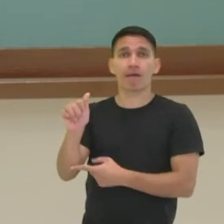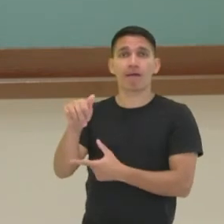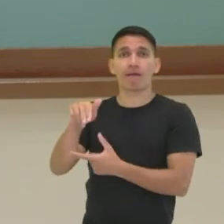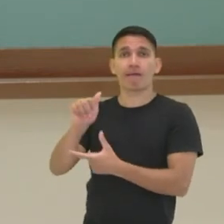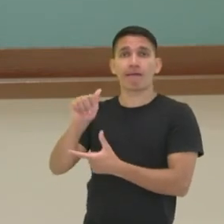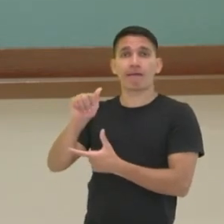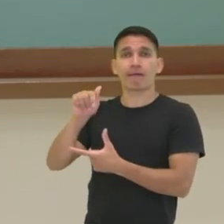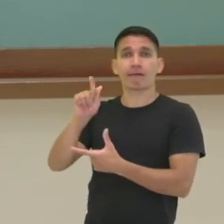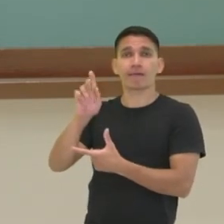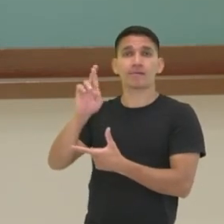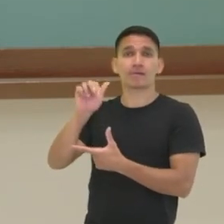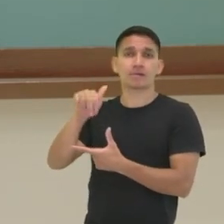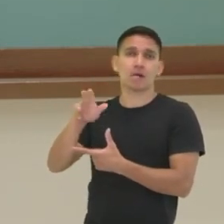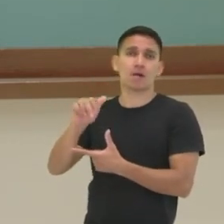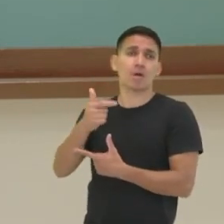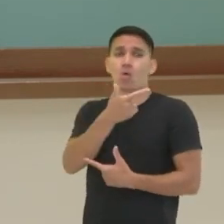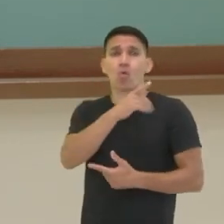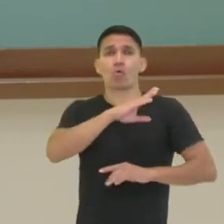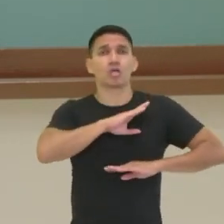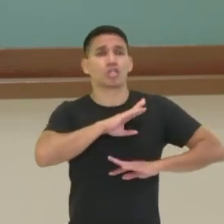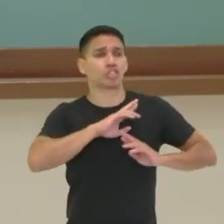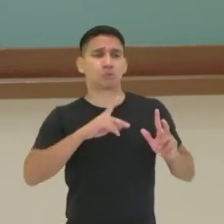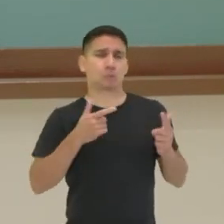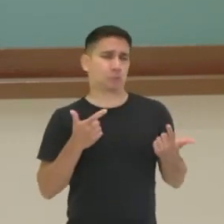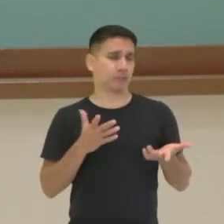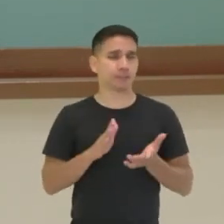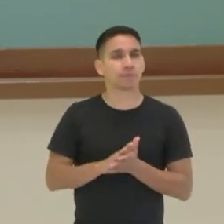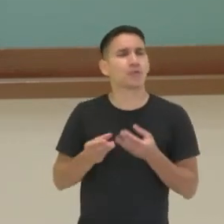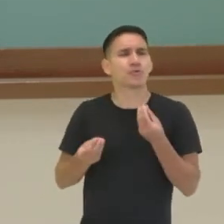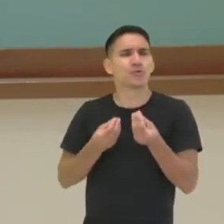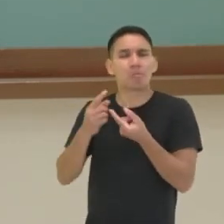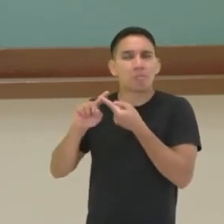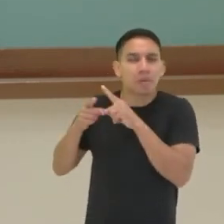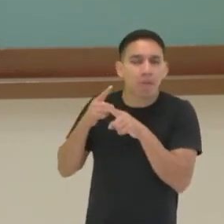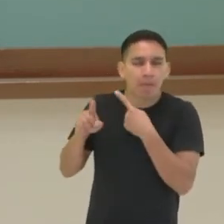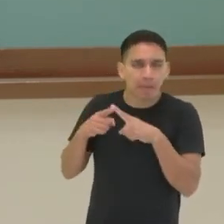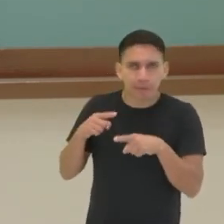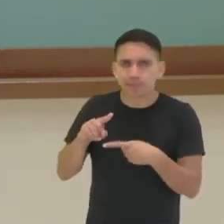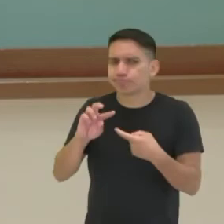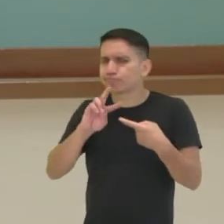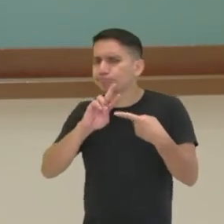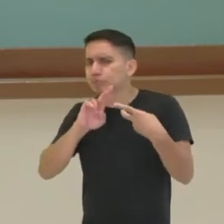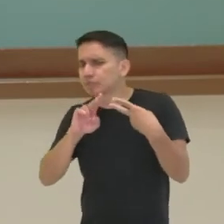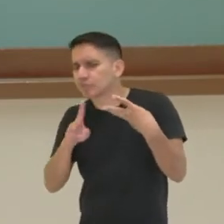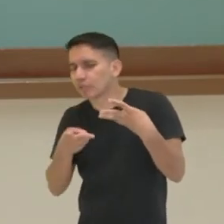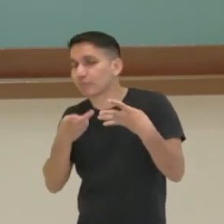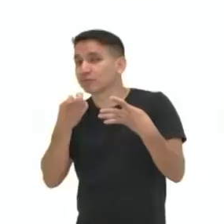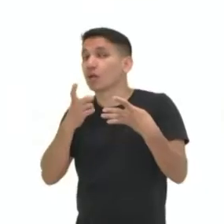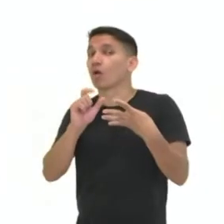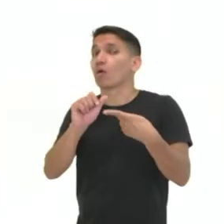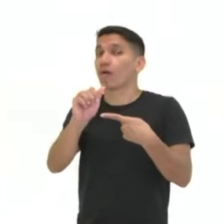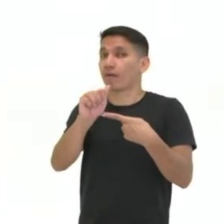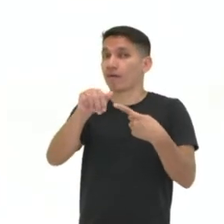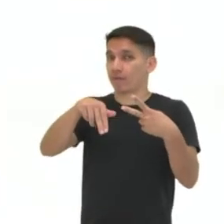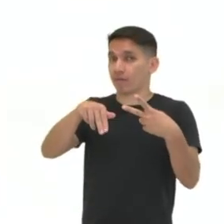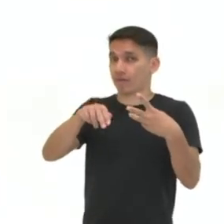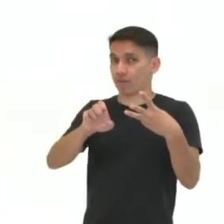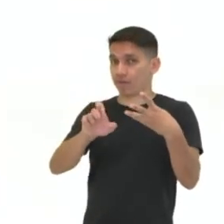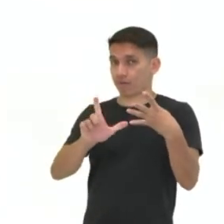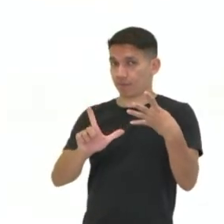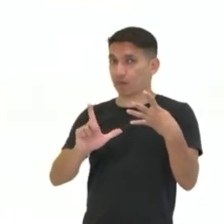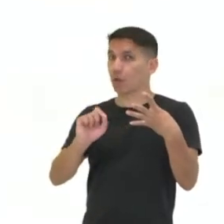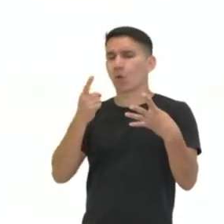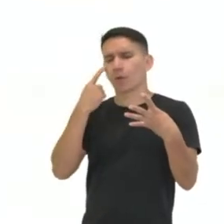que seja diferente. Então, como é que eu vou resolver? Considerando as 4 letras A, N, E e